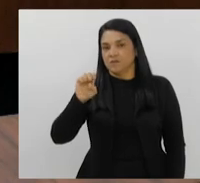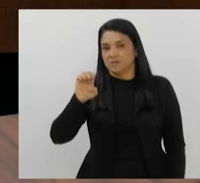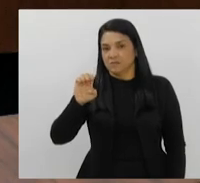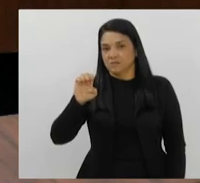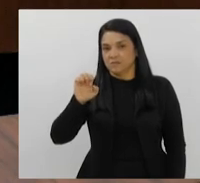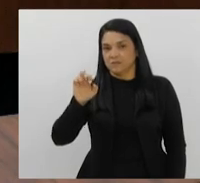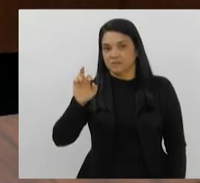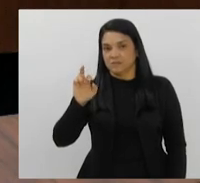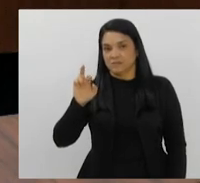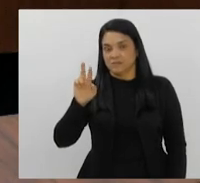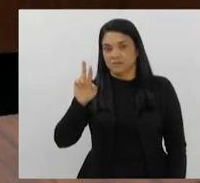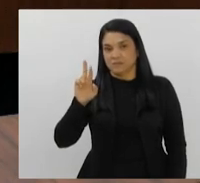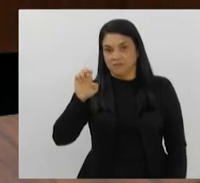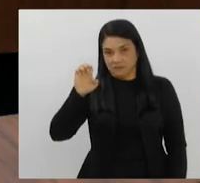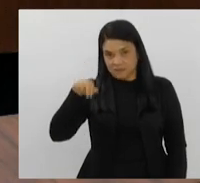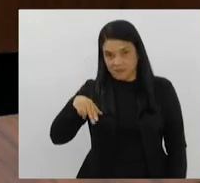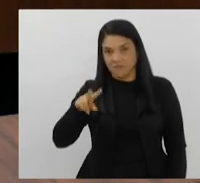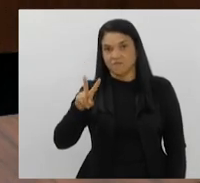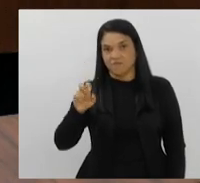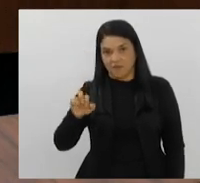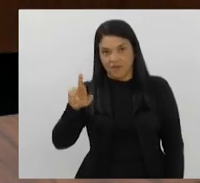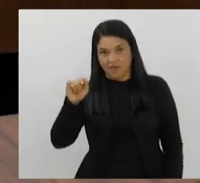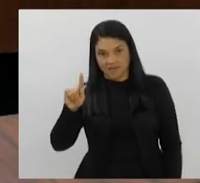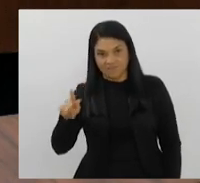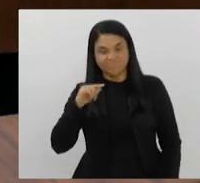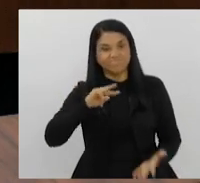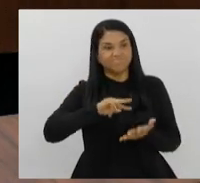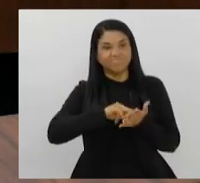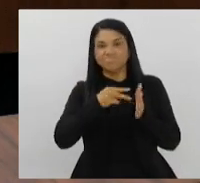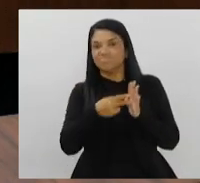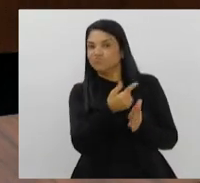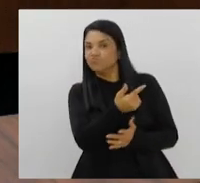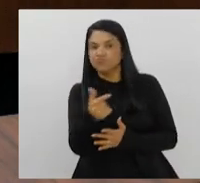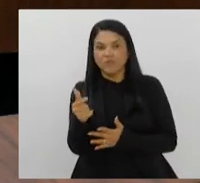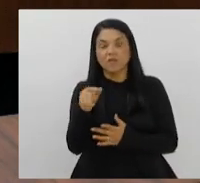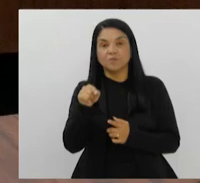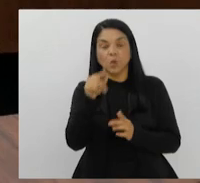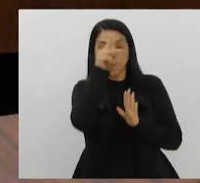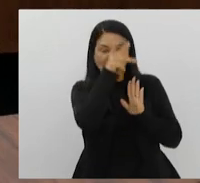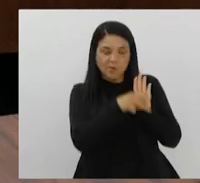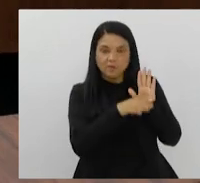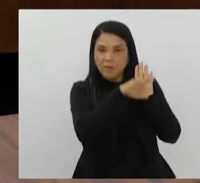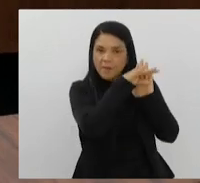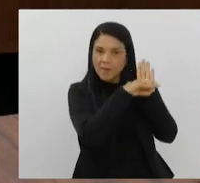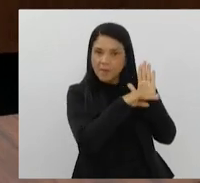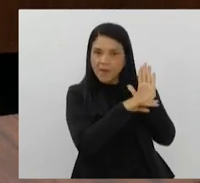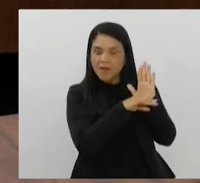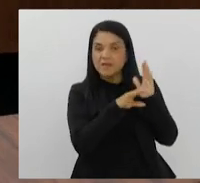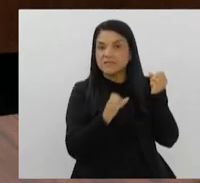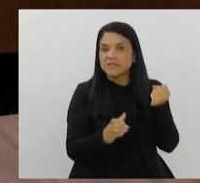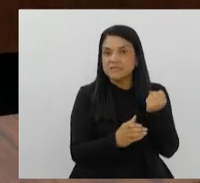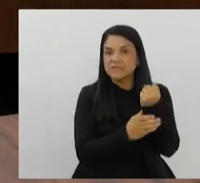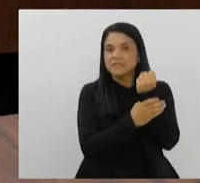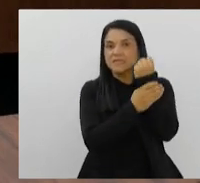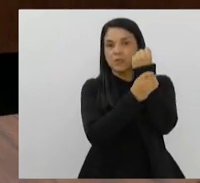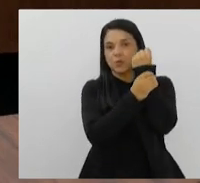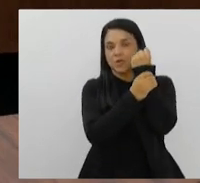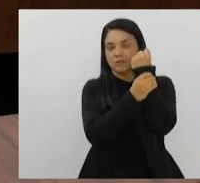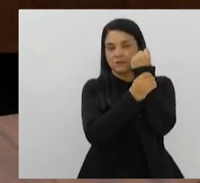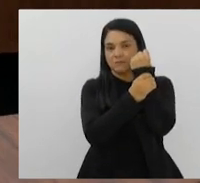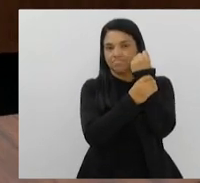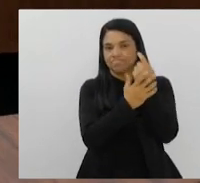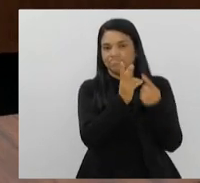nenhum sentido, porque o programa existente chama-se Segurança